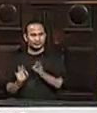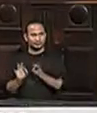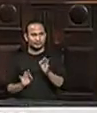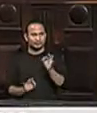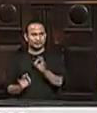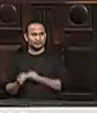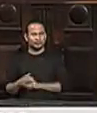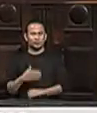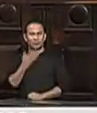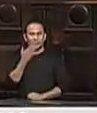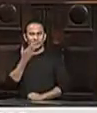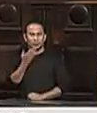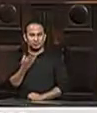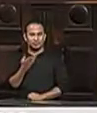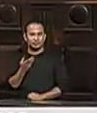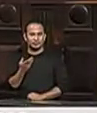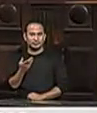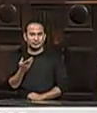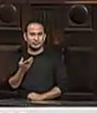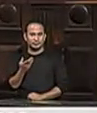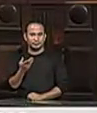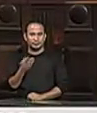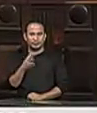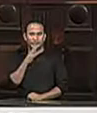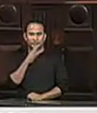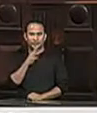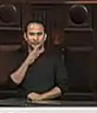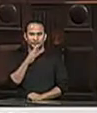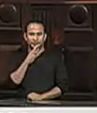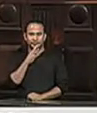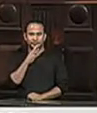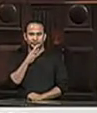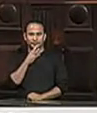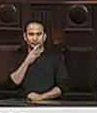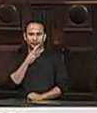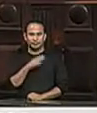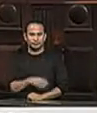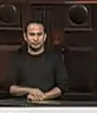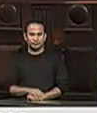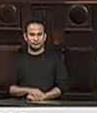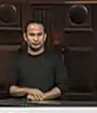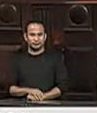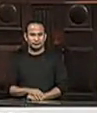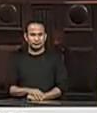uma oportunidade dessa de reconhecer o valor do liceu.